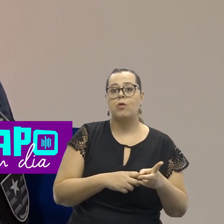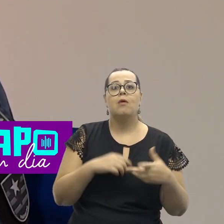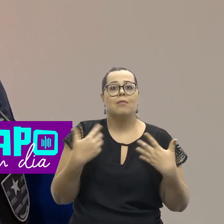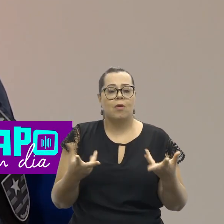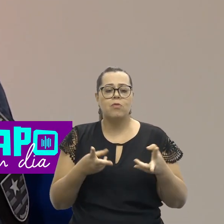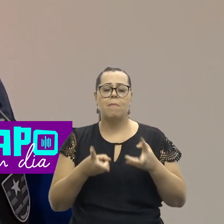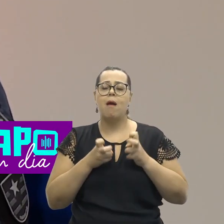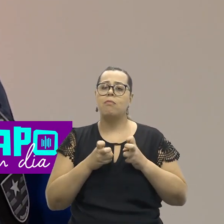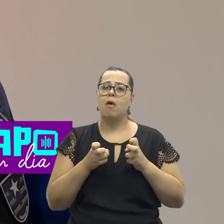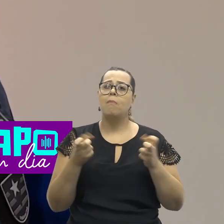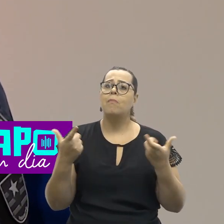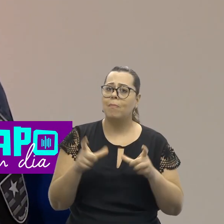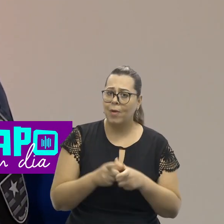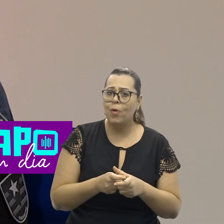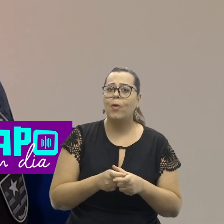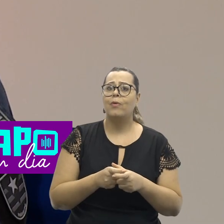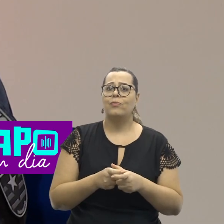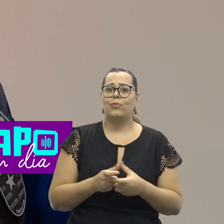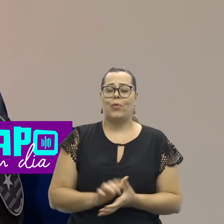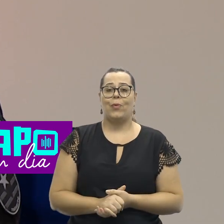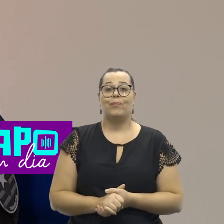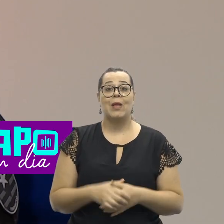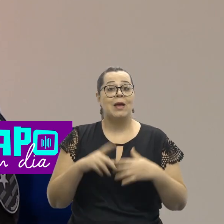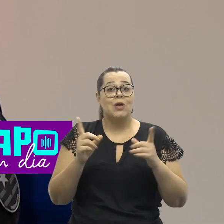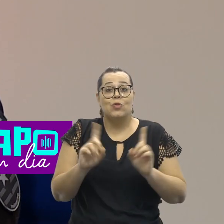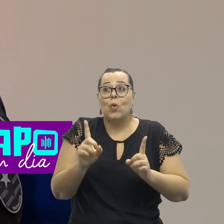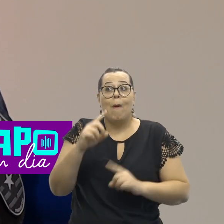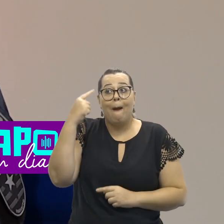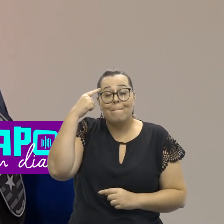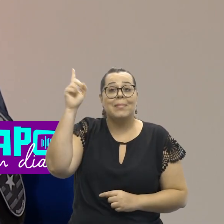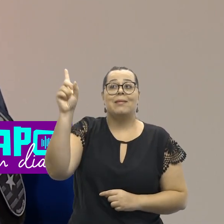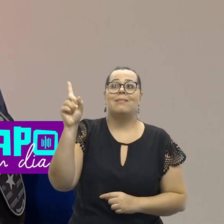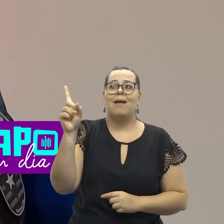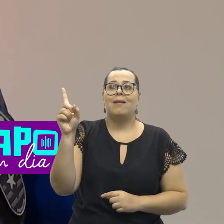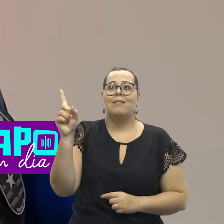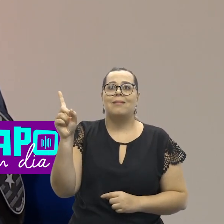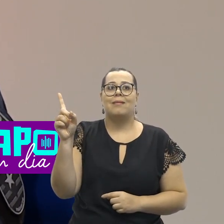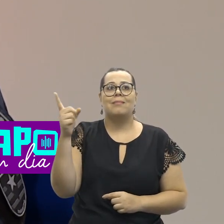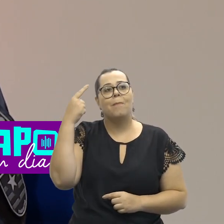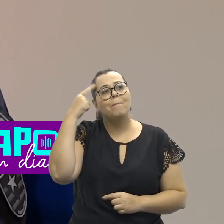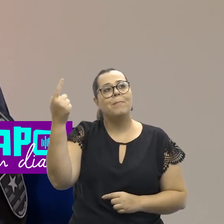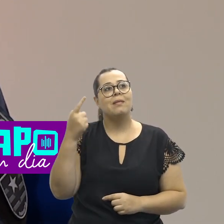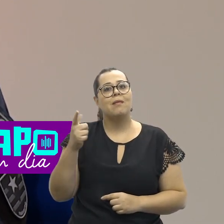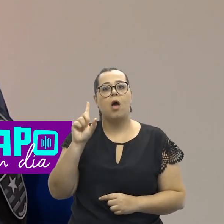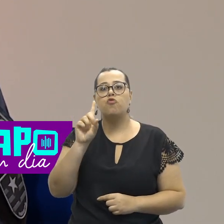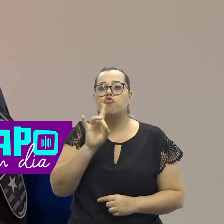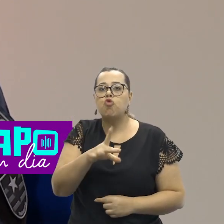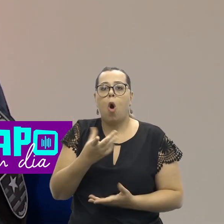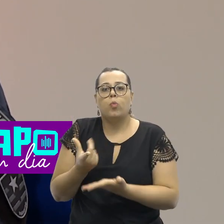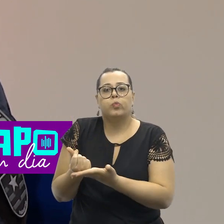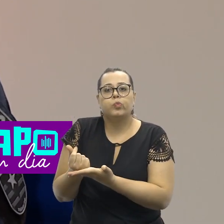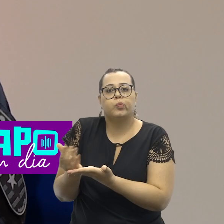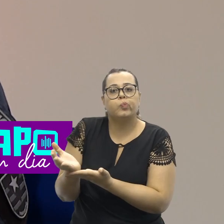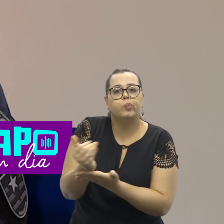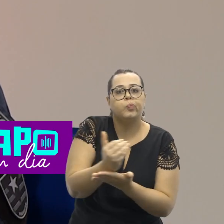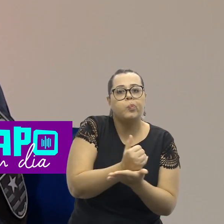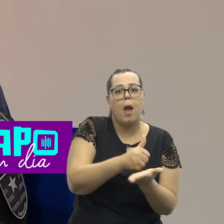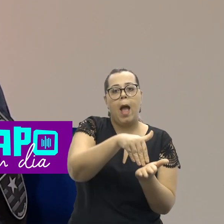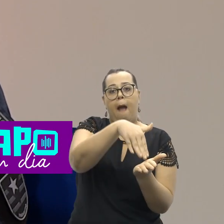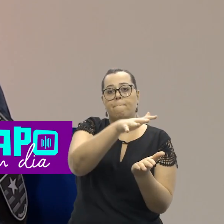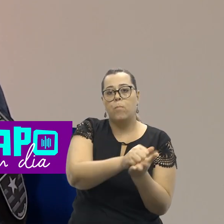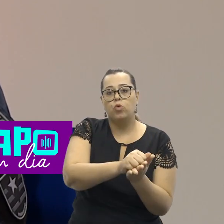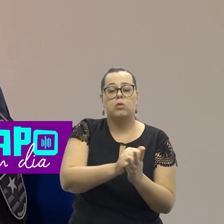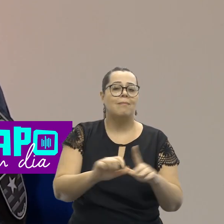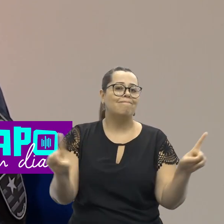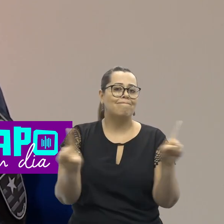a fiscalização ela sim surte efeito, não é uma ideia que tenha um cunho arrecadatório, não tem esse